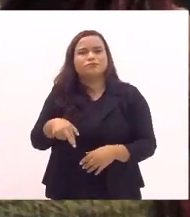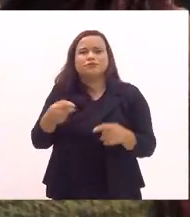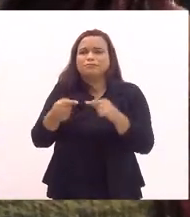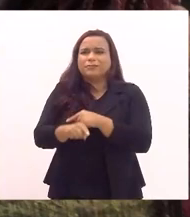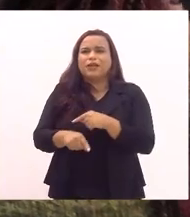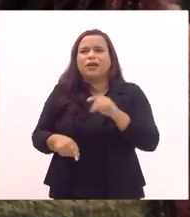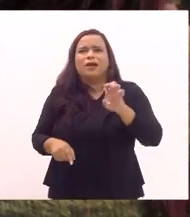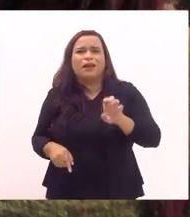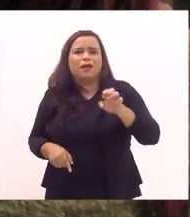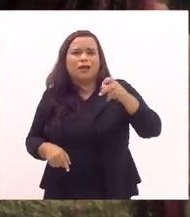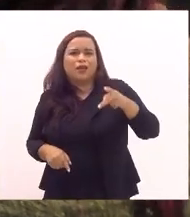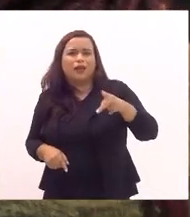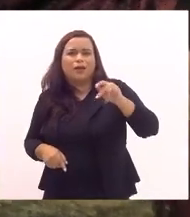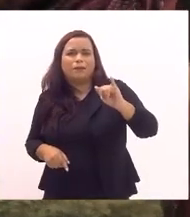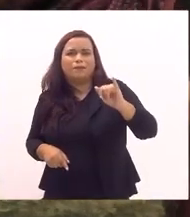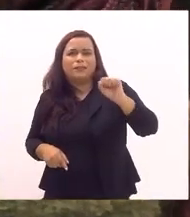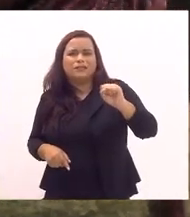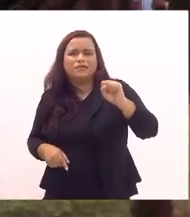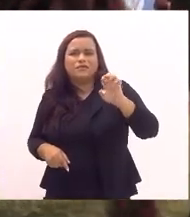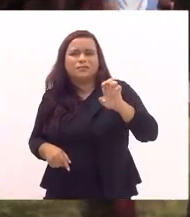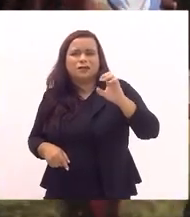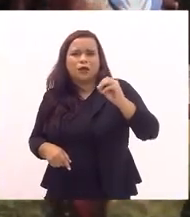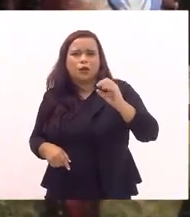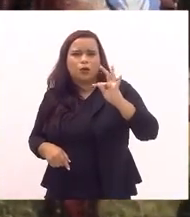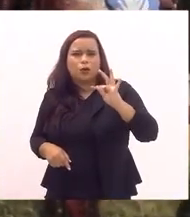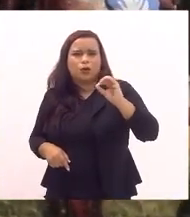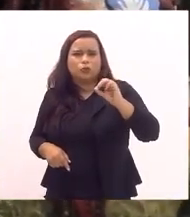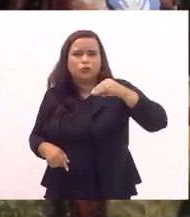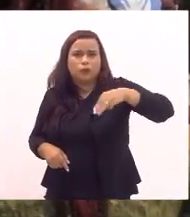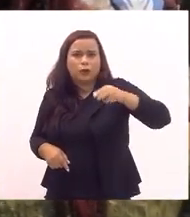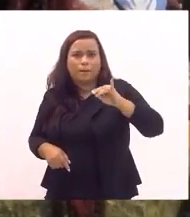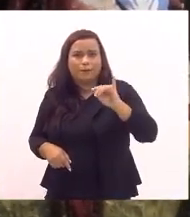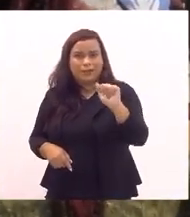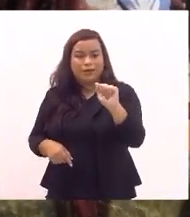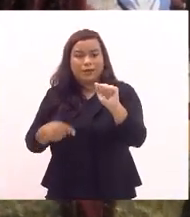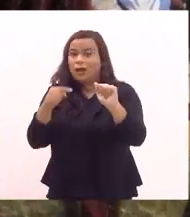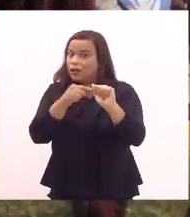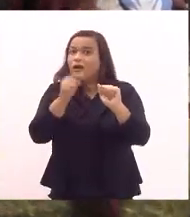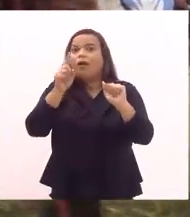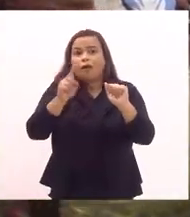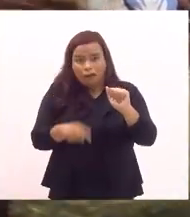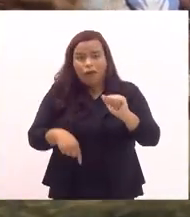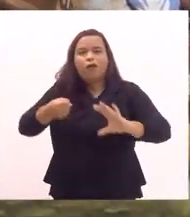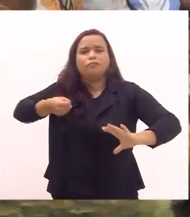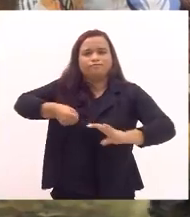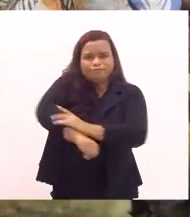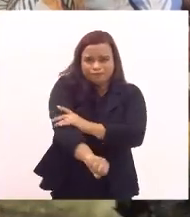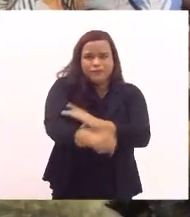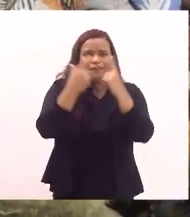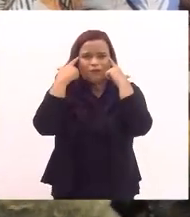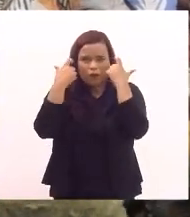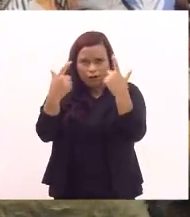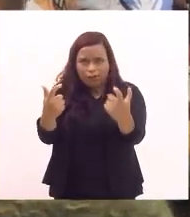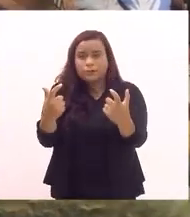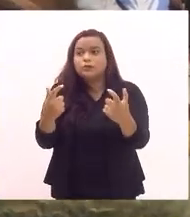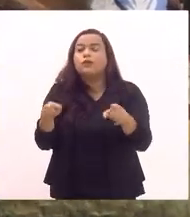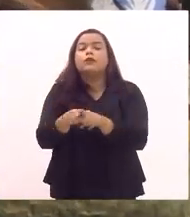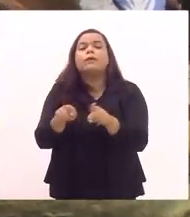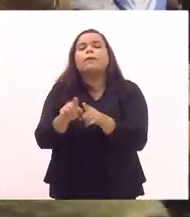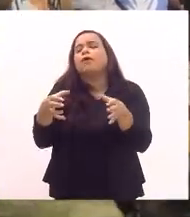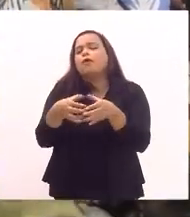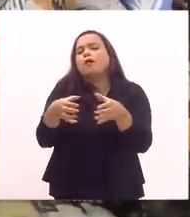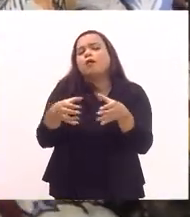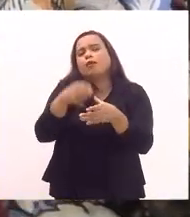episiotomia que é uma situação de flagrante violência obstétrica a comissão de defesa